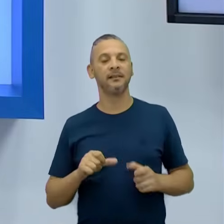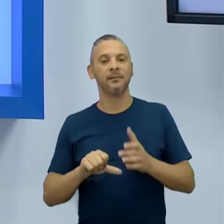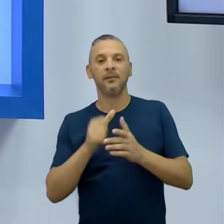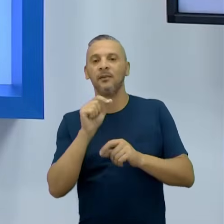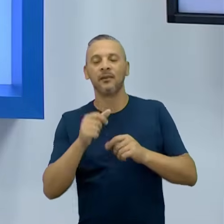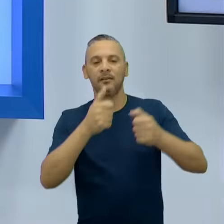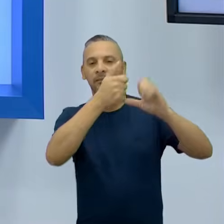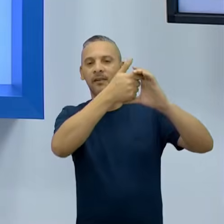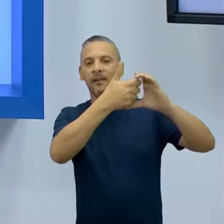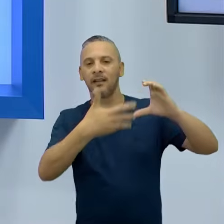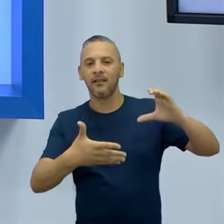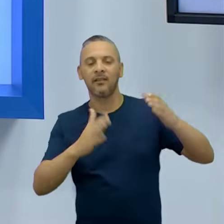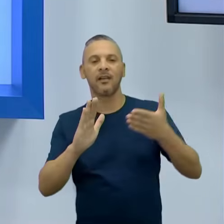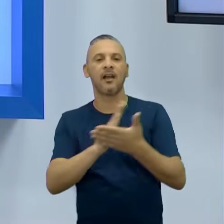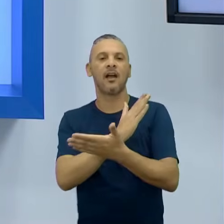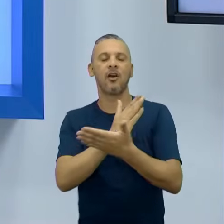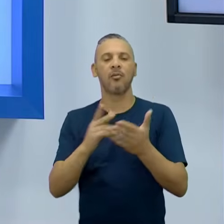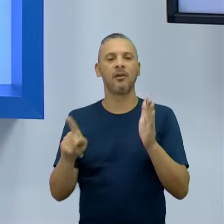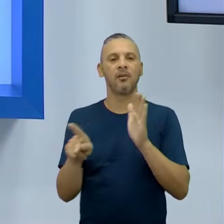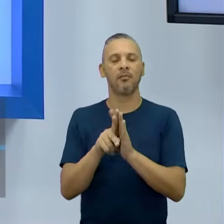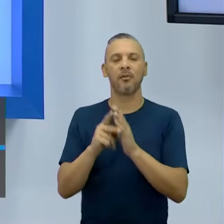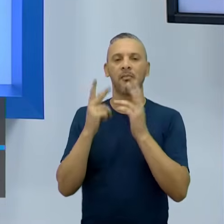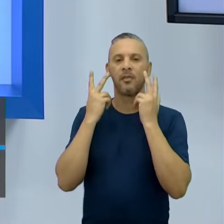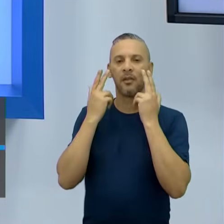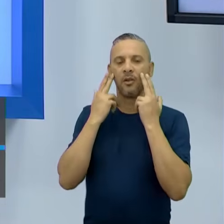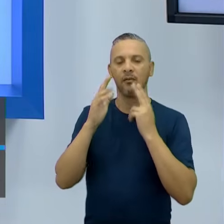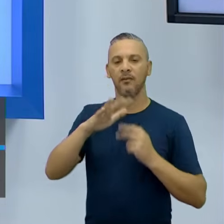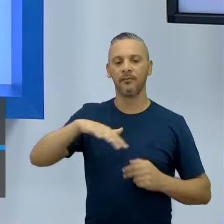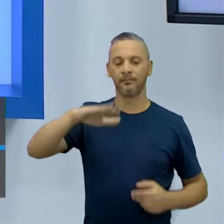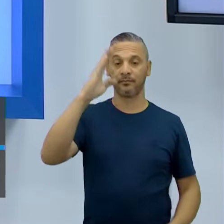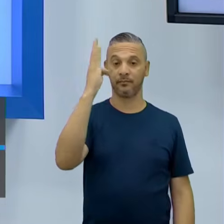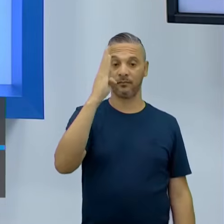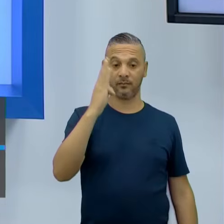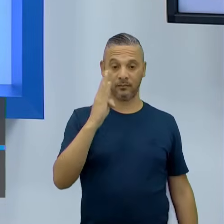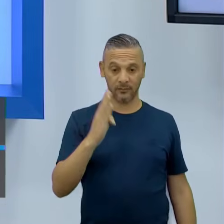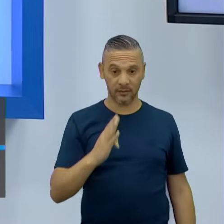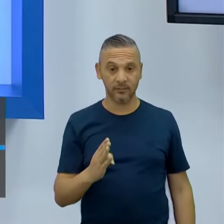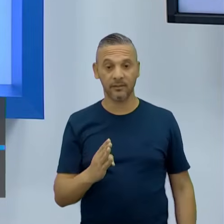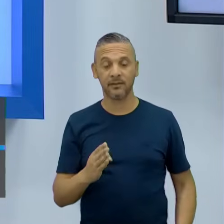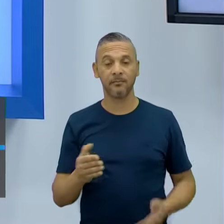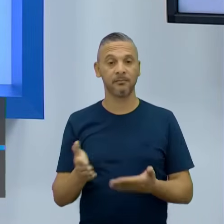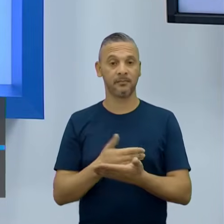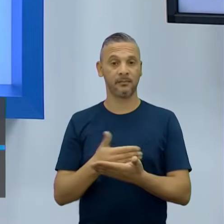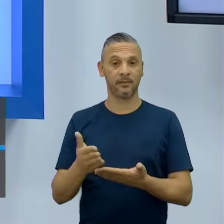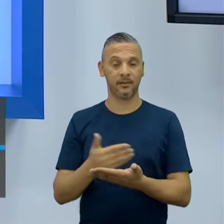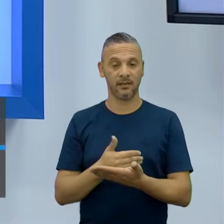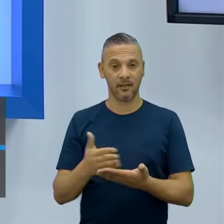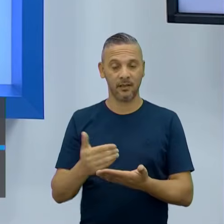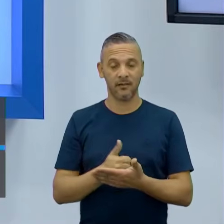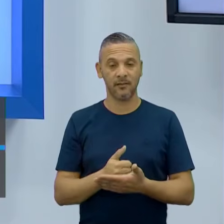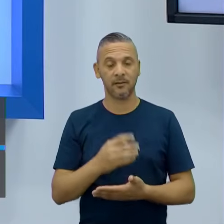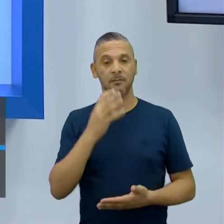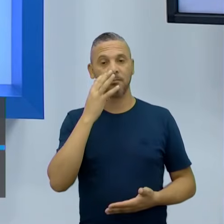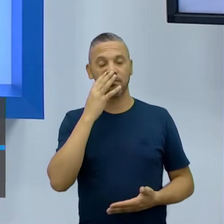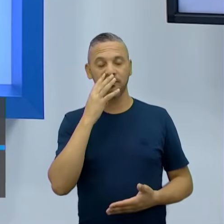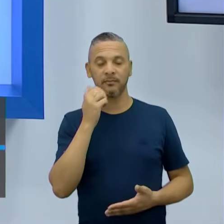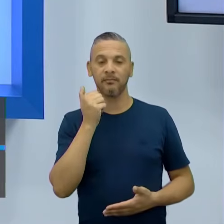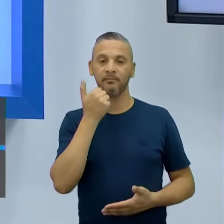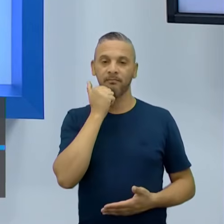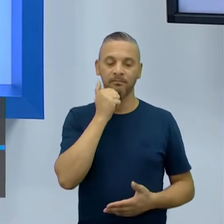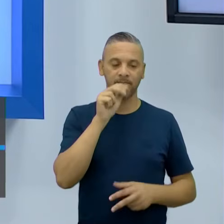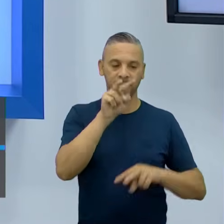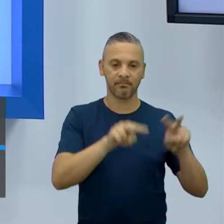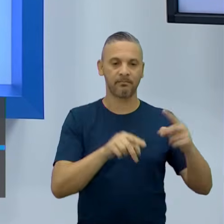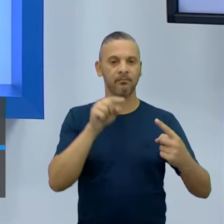alguns aspectos naturais aqui do Brasil em uma revista de alto impacto científico ali